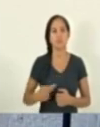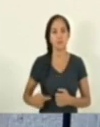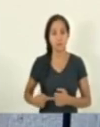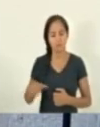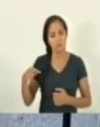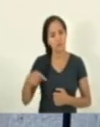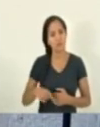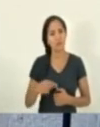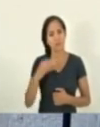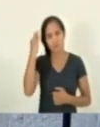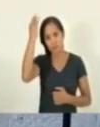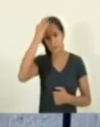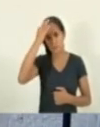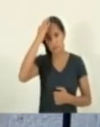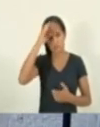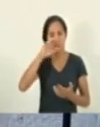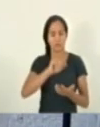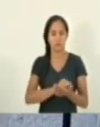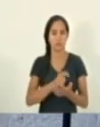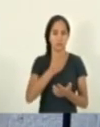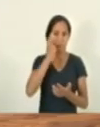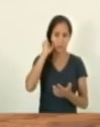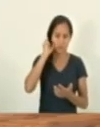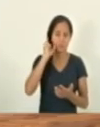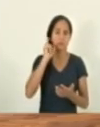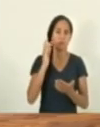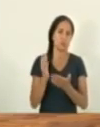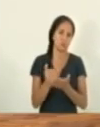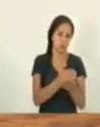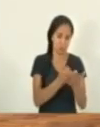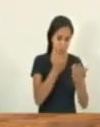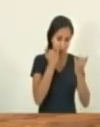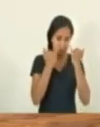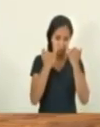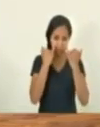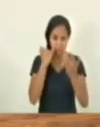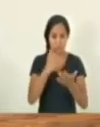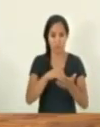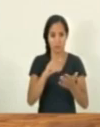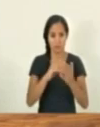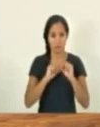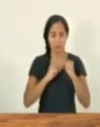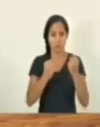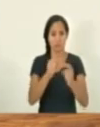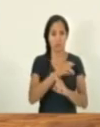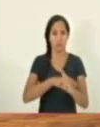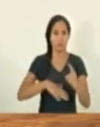Espírito Santo registrou até ontem, segundo informações da Secretaria de Estado de Segurança Pública e Defesa Social,